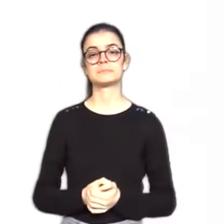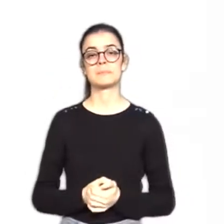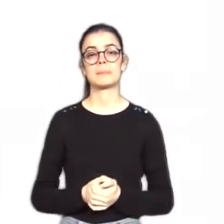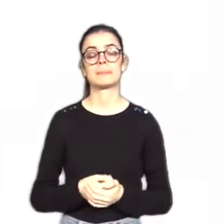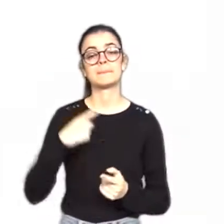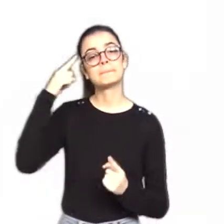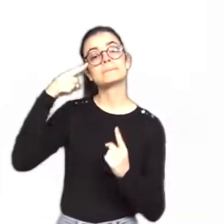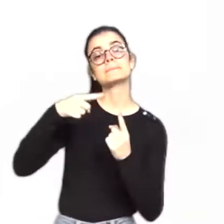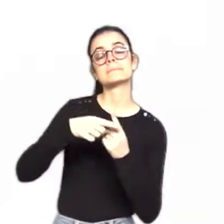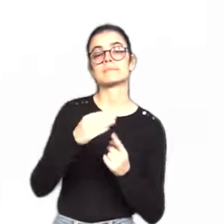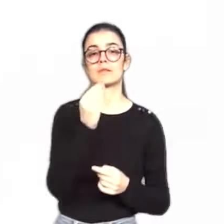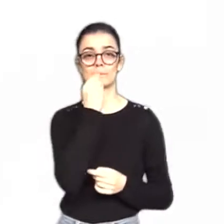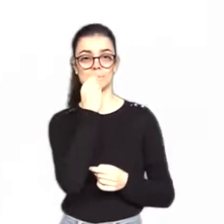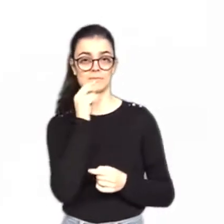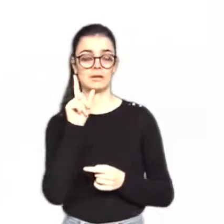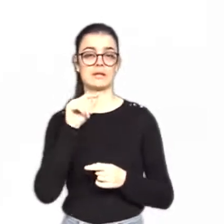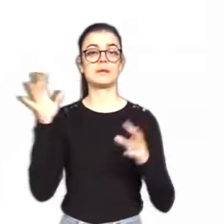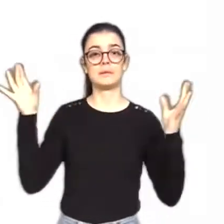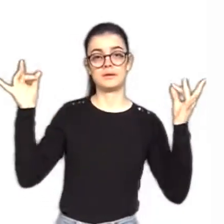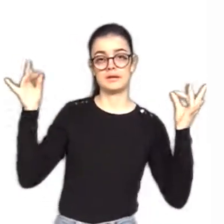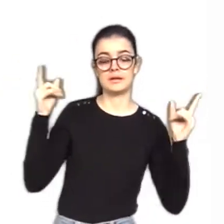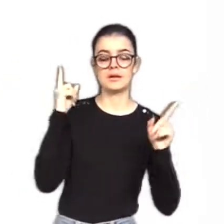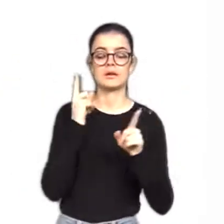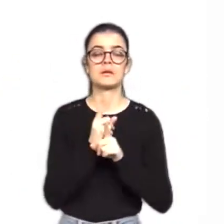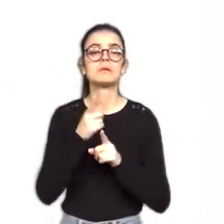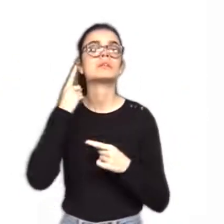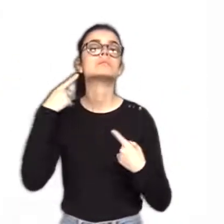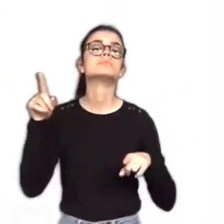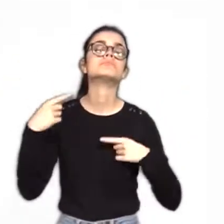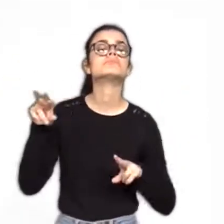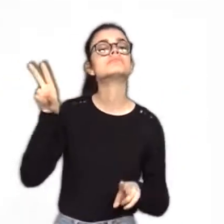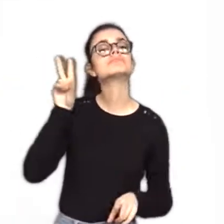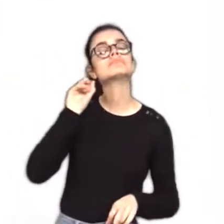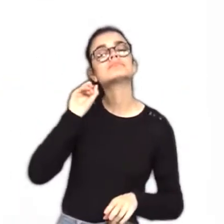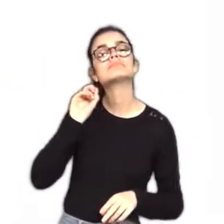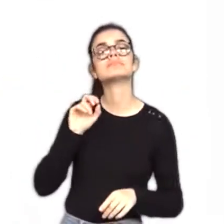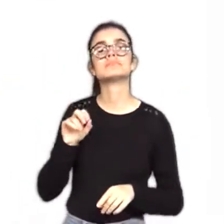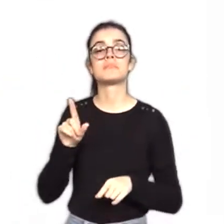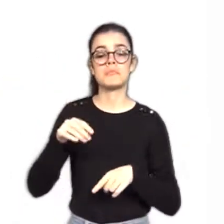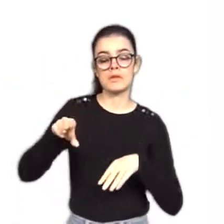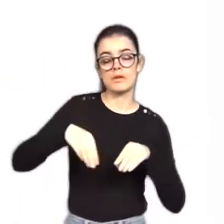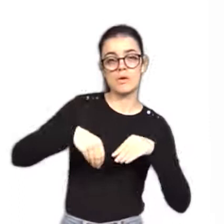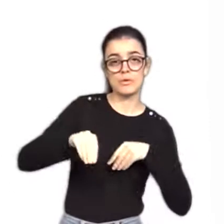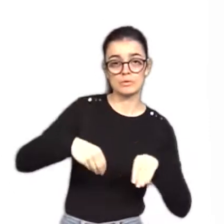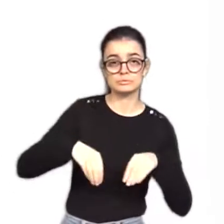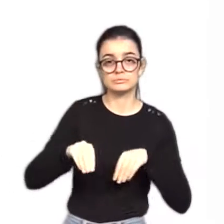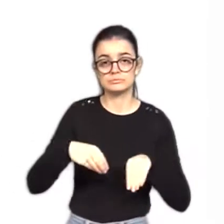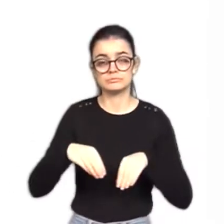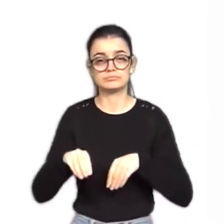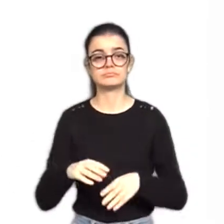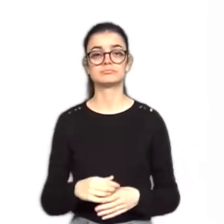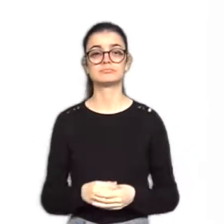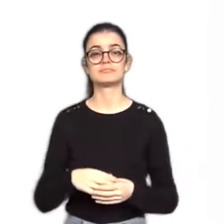para comer e brincar, ao som da música, com muitos jogos tradicionais e muitas